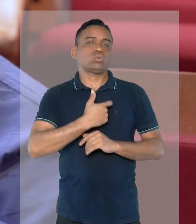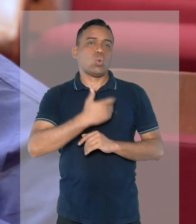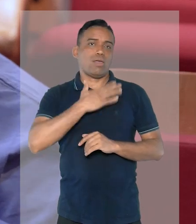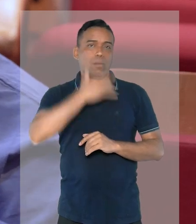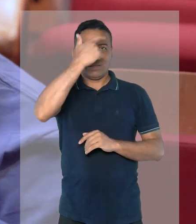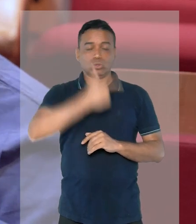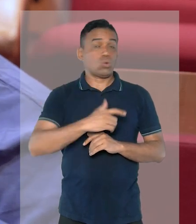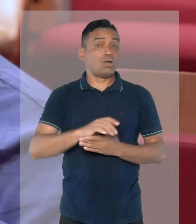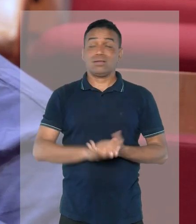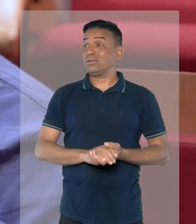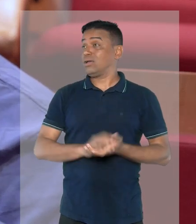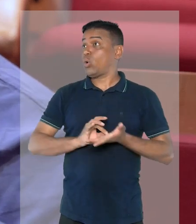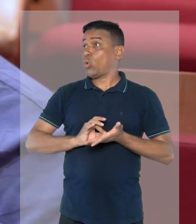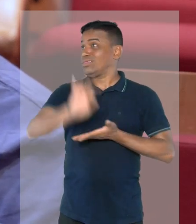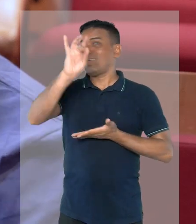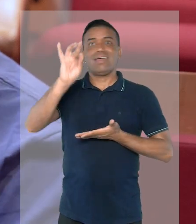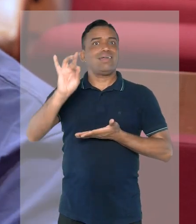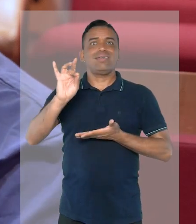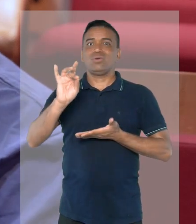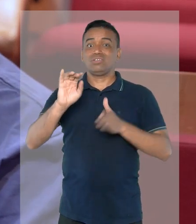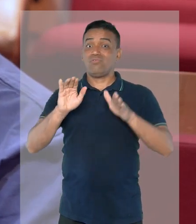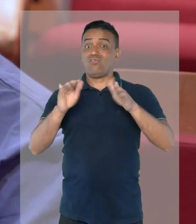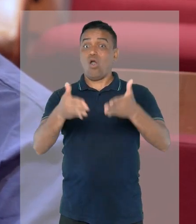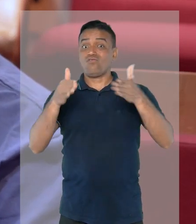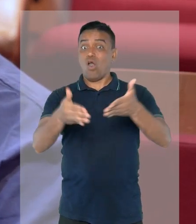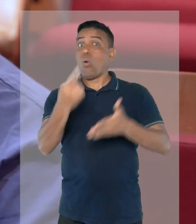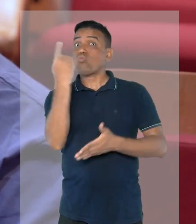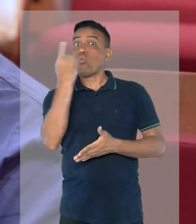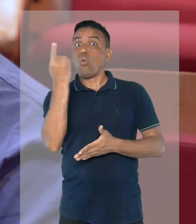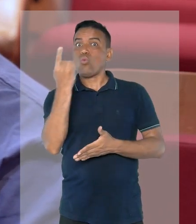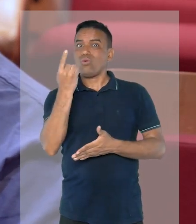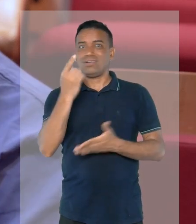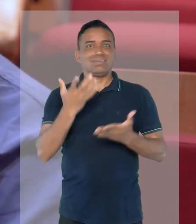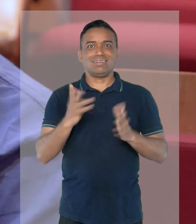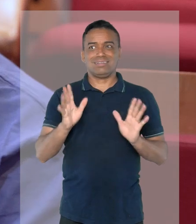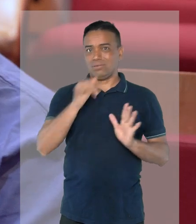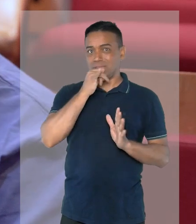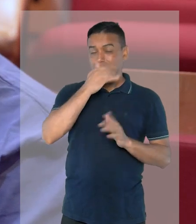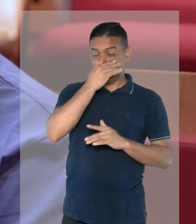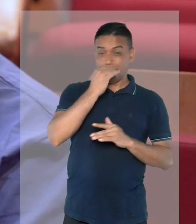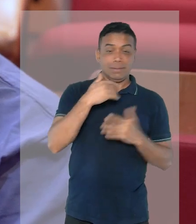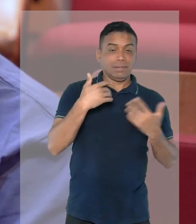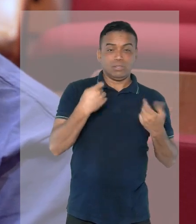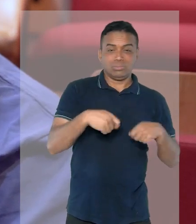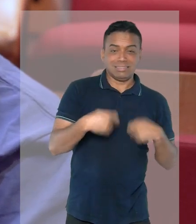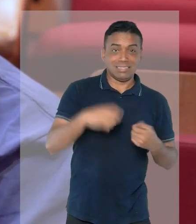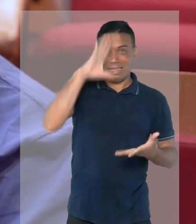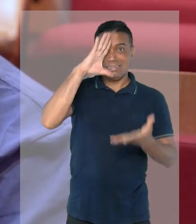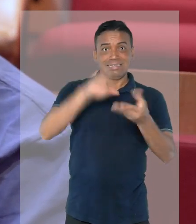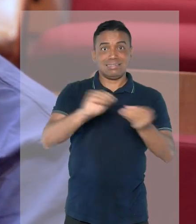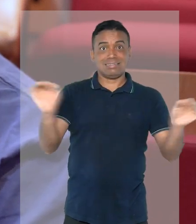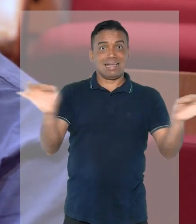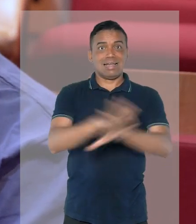que detesto a polarização, né? Acho que o terceiro termo, que não precisa ser uma síntese